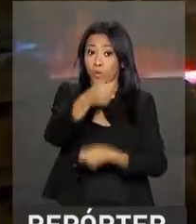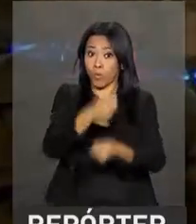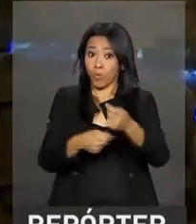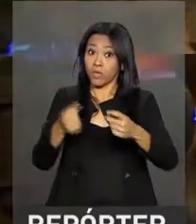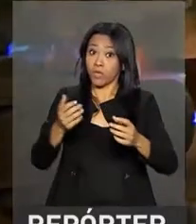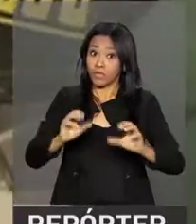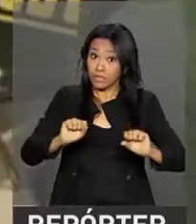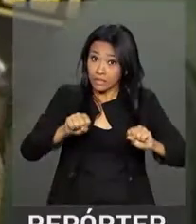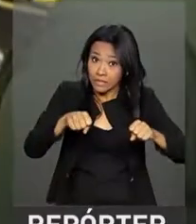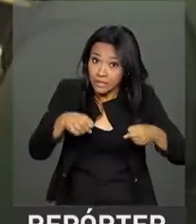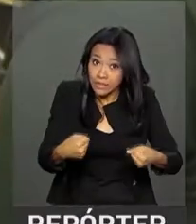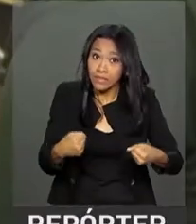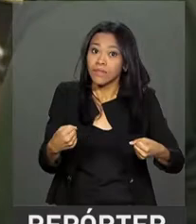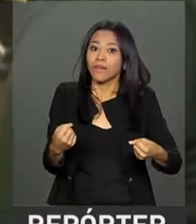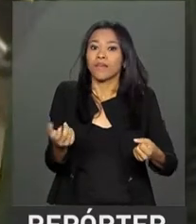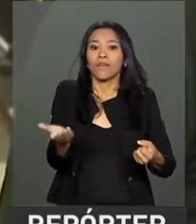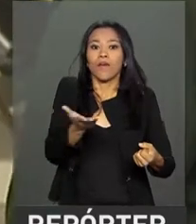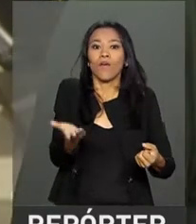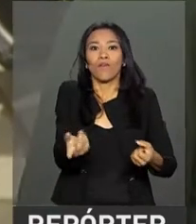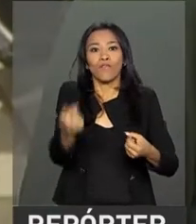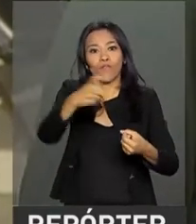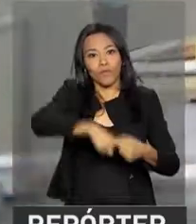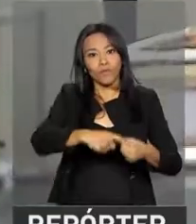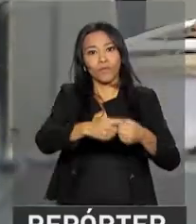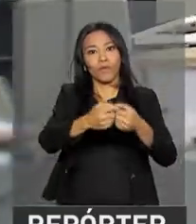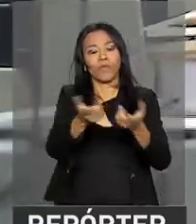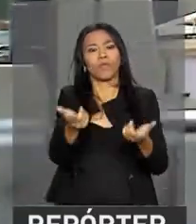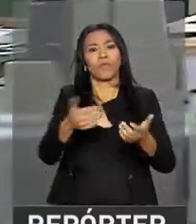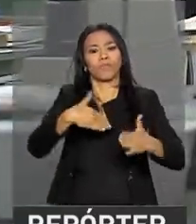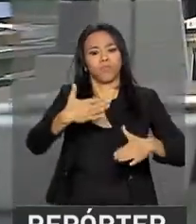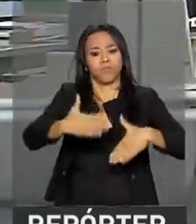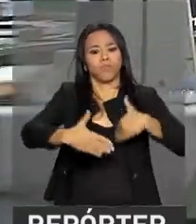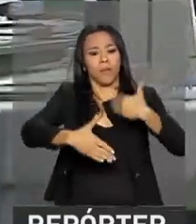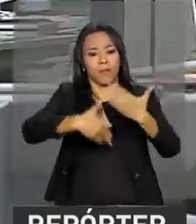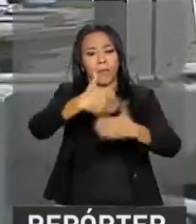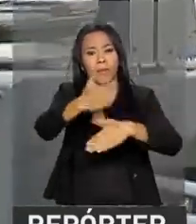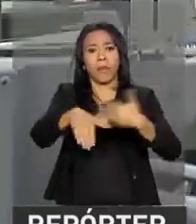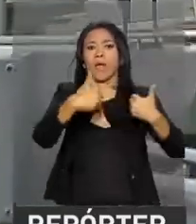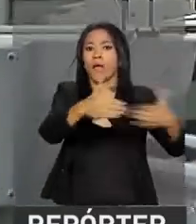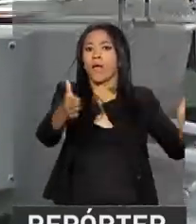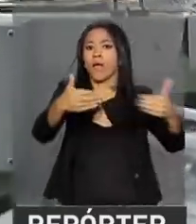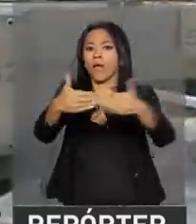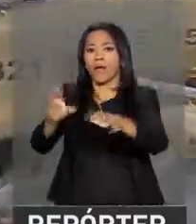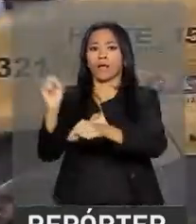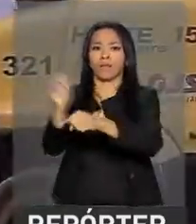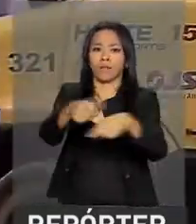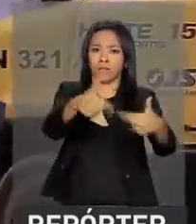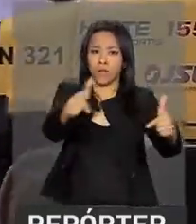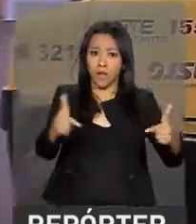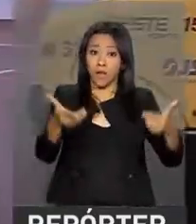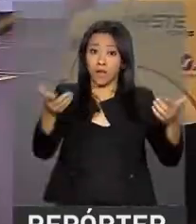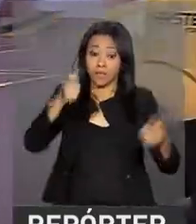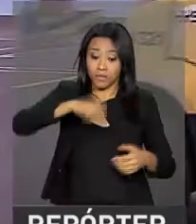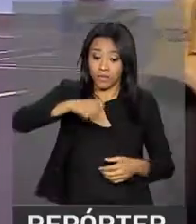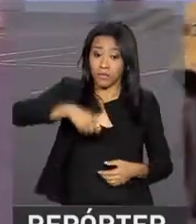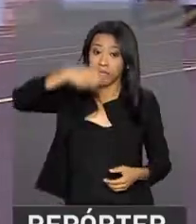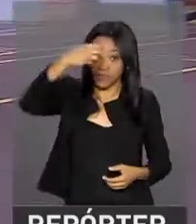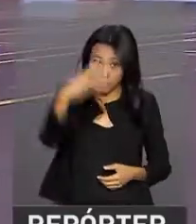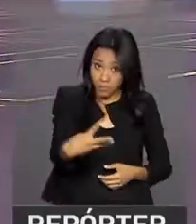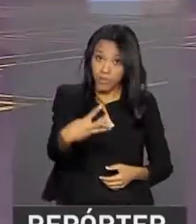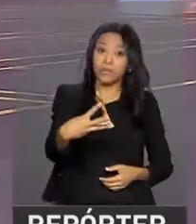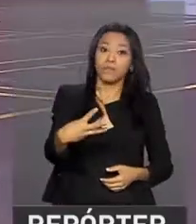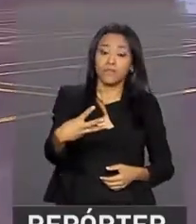recuperando e retomou o crescimento além da geração de empregos já são dois trimestres consecutivos